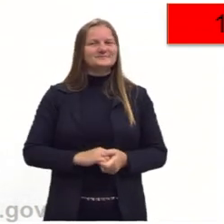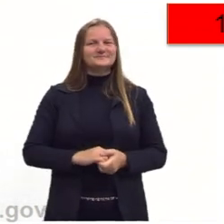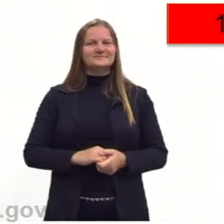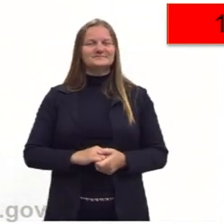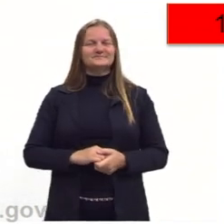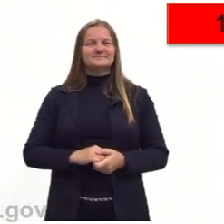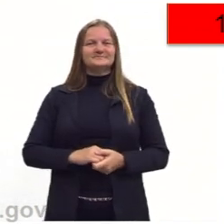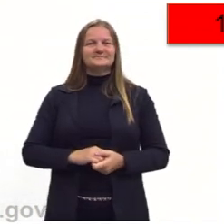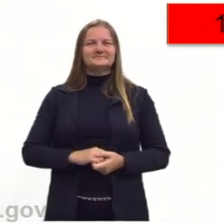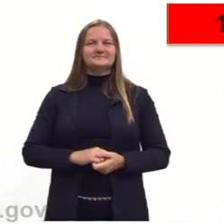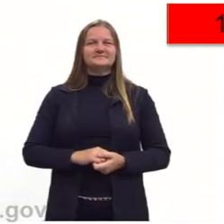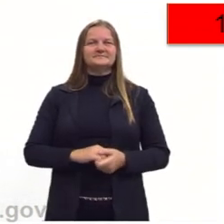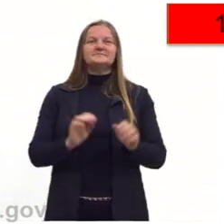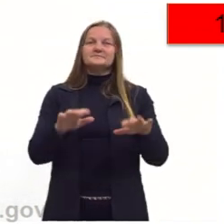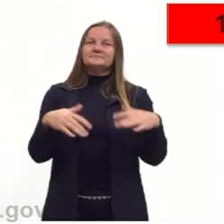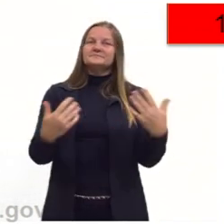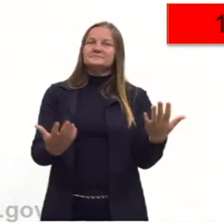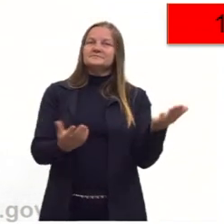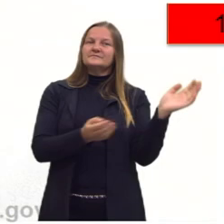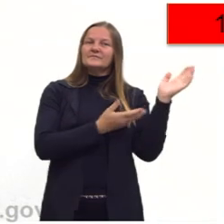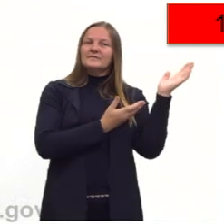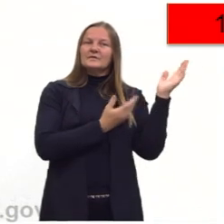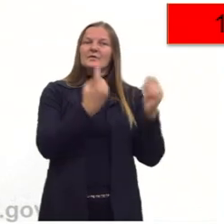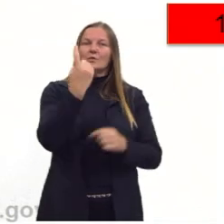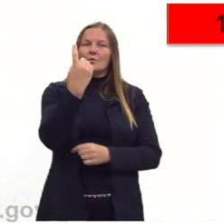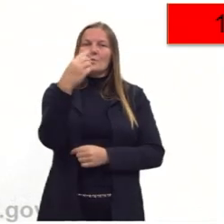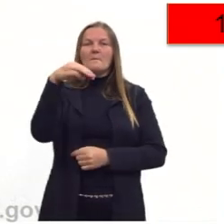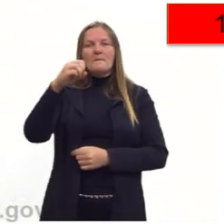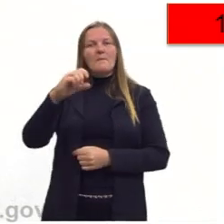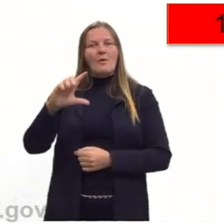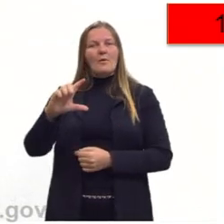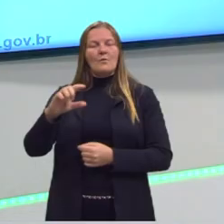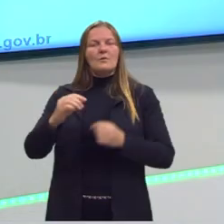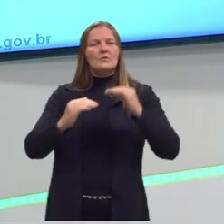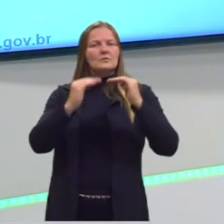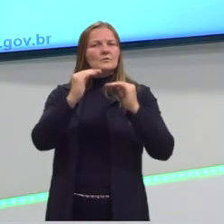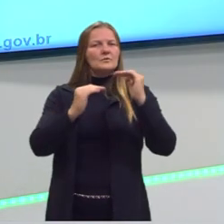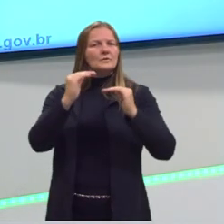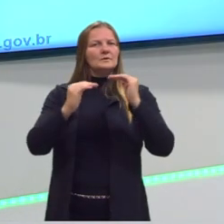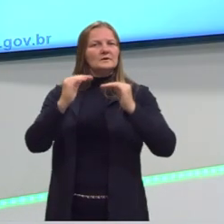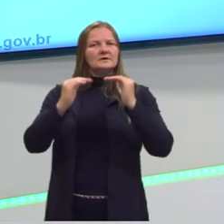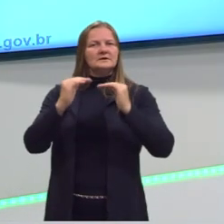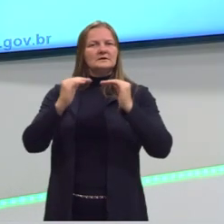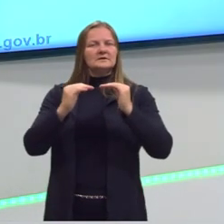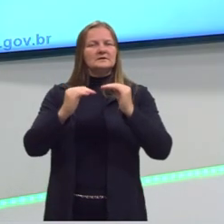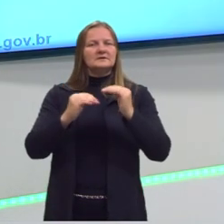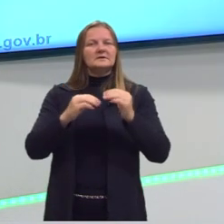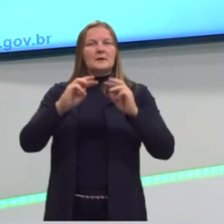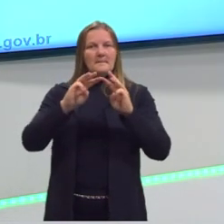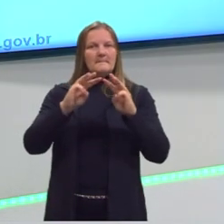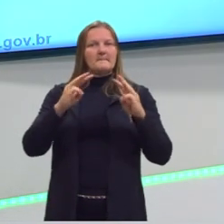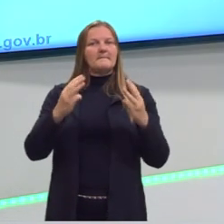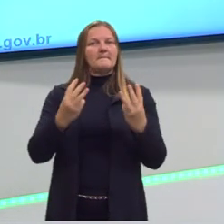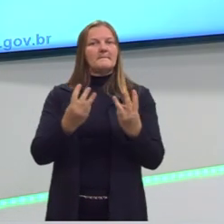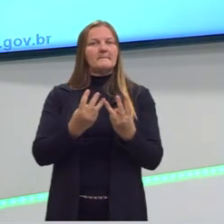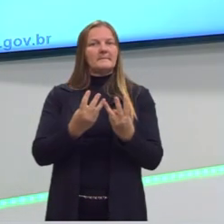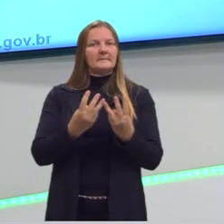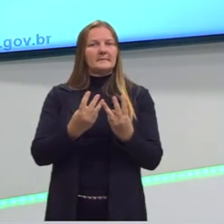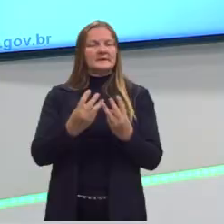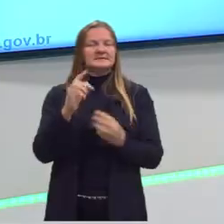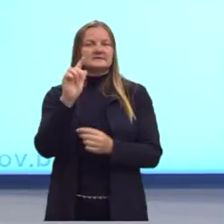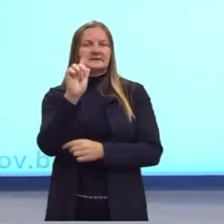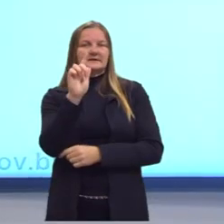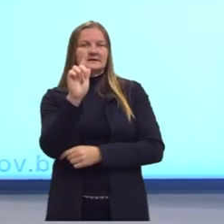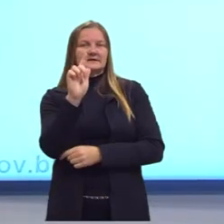três tá então um mol equivale a em massa quando eu peço em